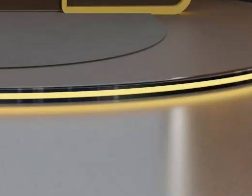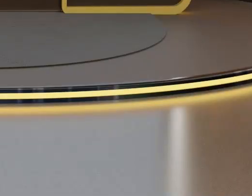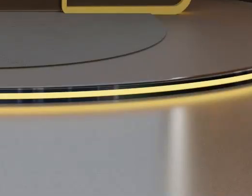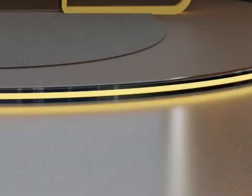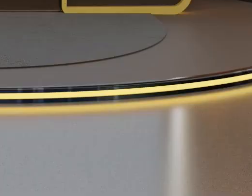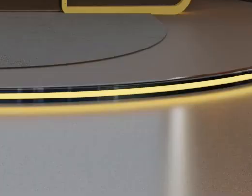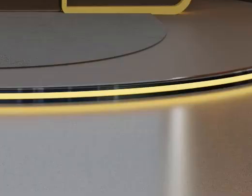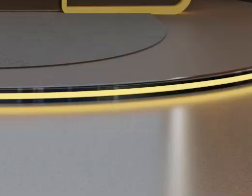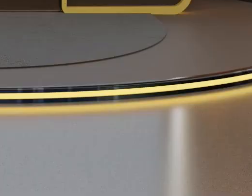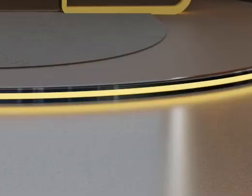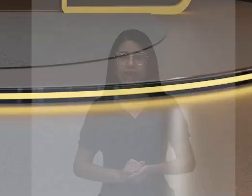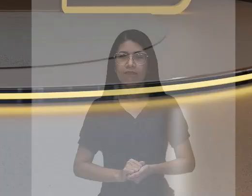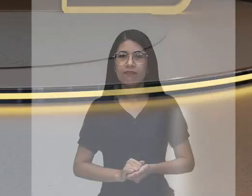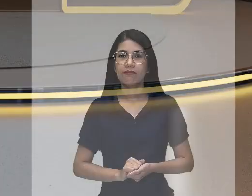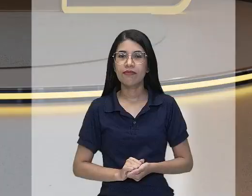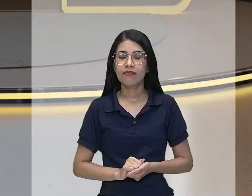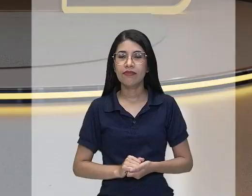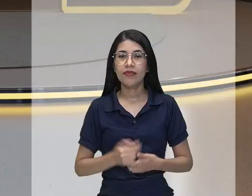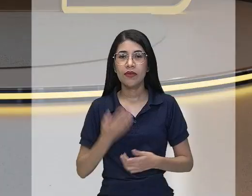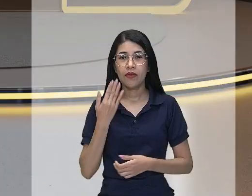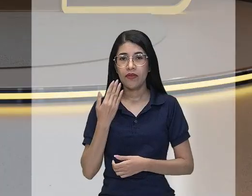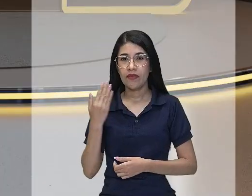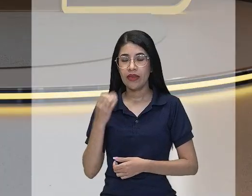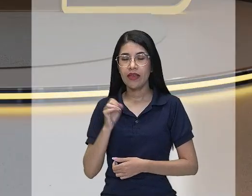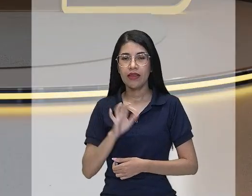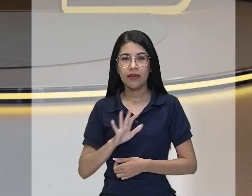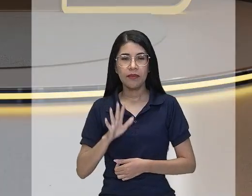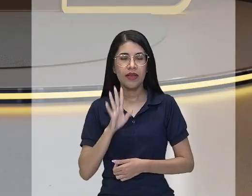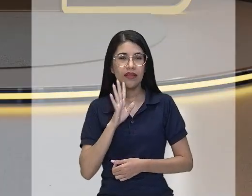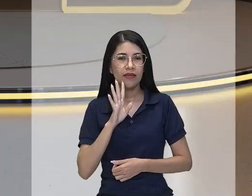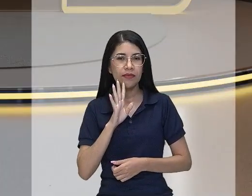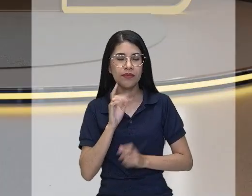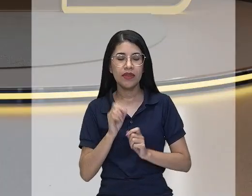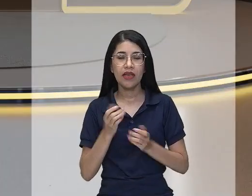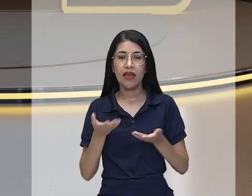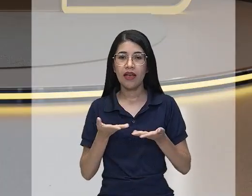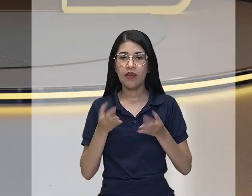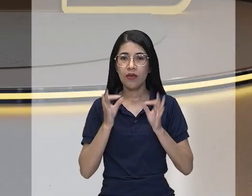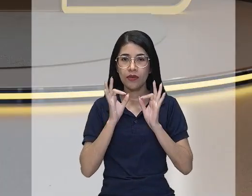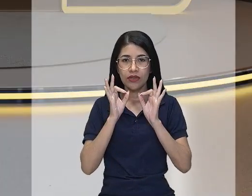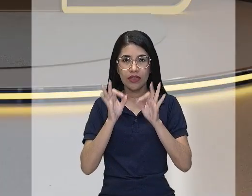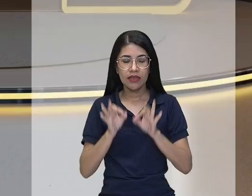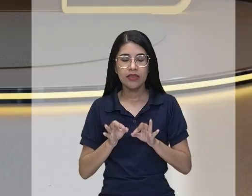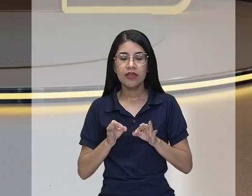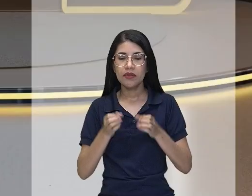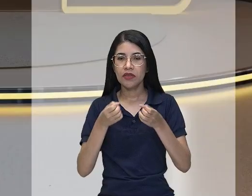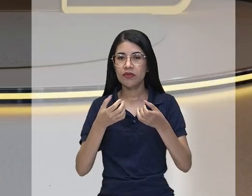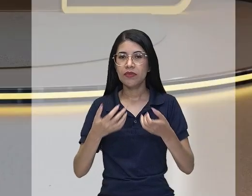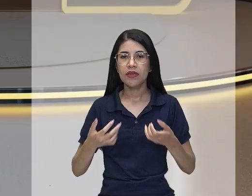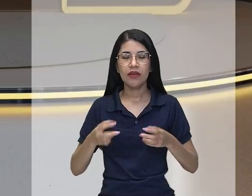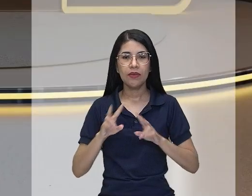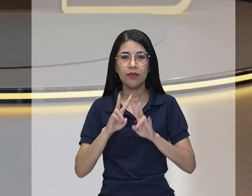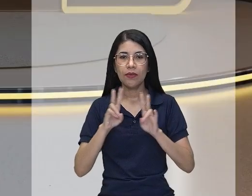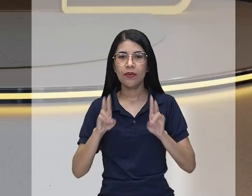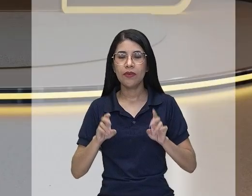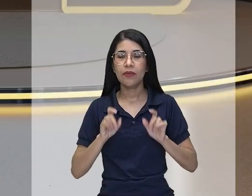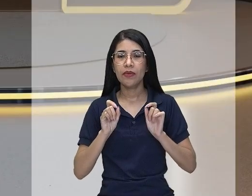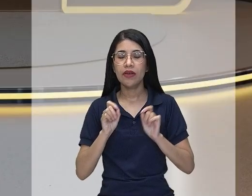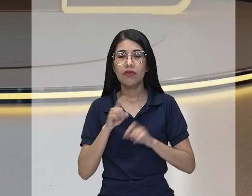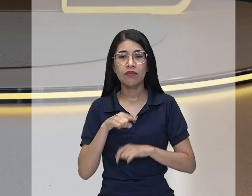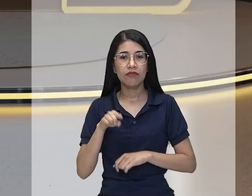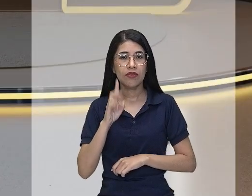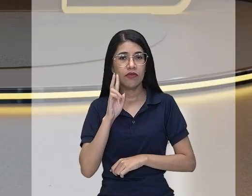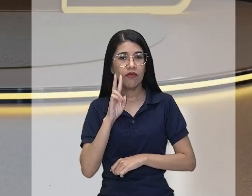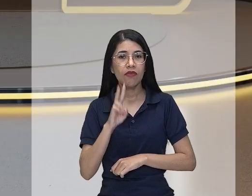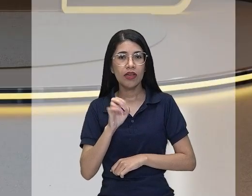Olha aí, que legal! Prestem bastante atenção que essa aula de hoje nós vamos estar falando exatamente do que você está vendo.